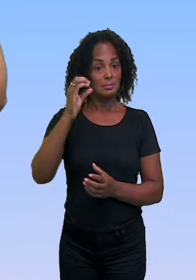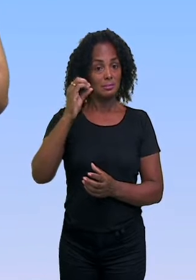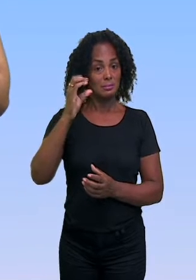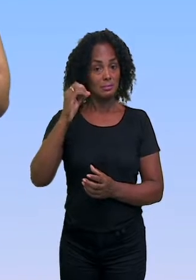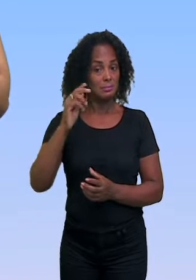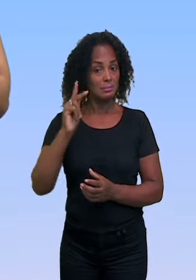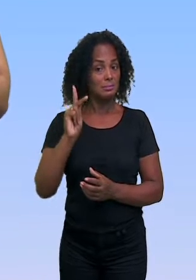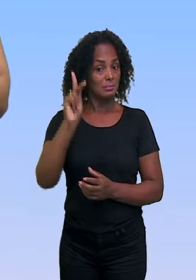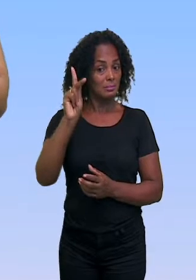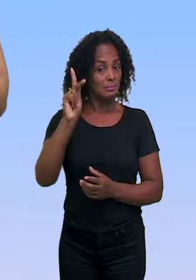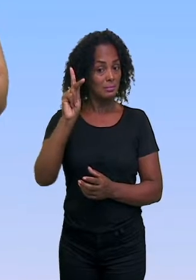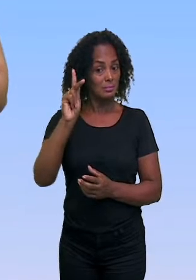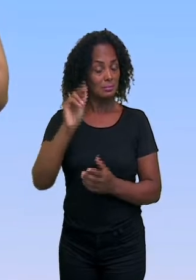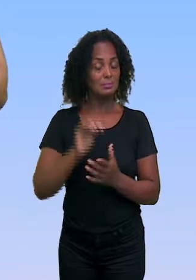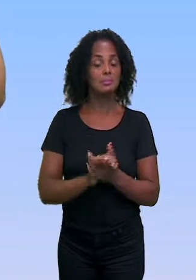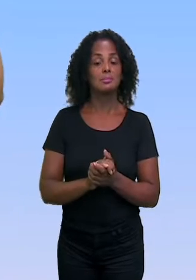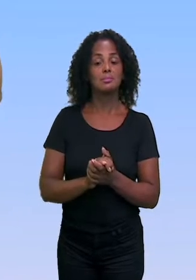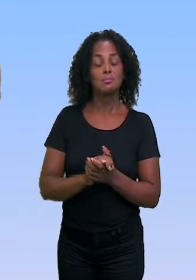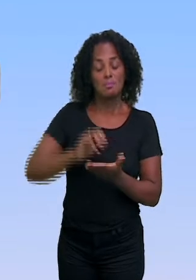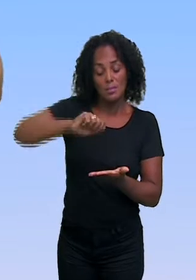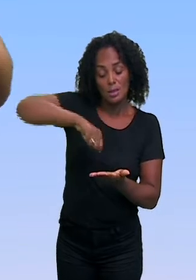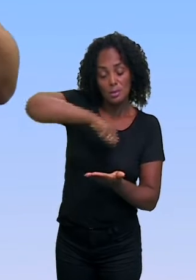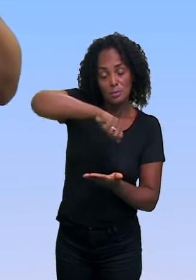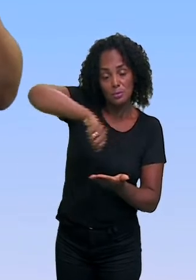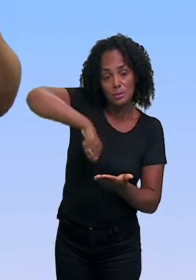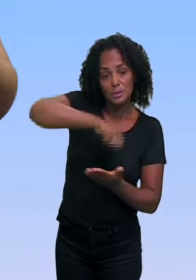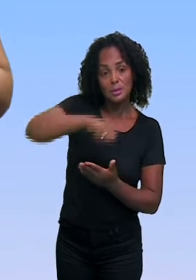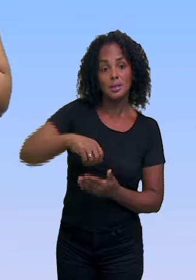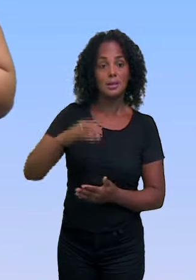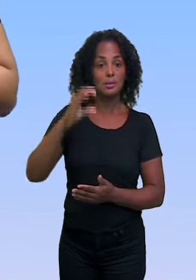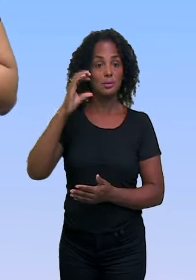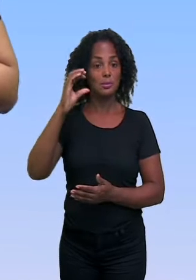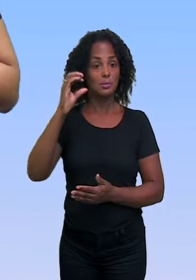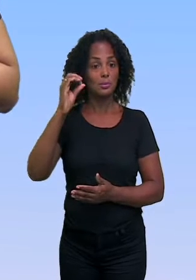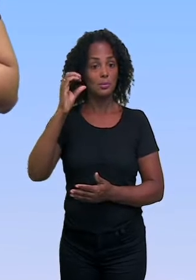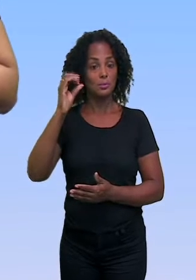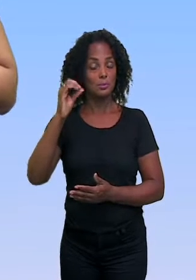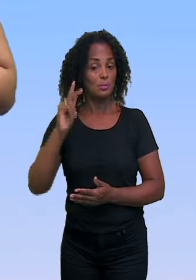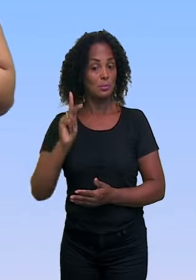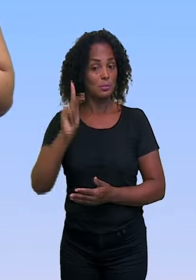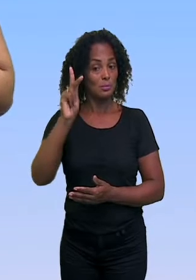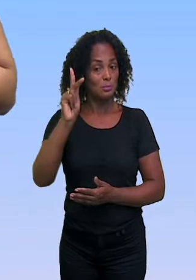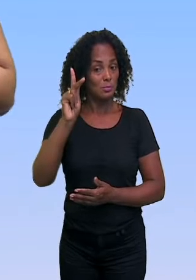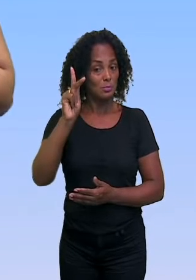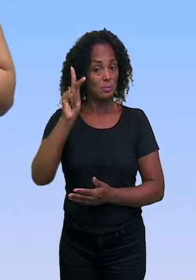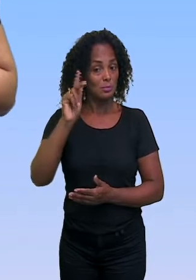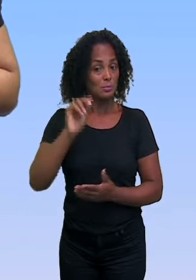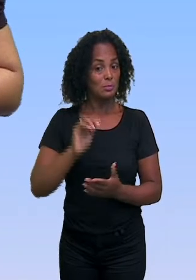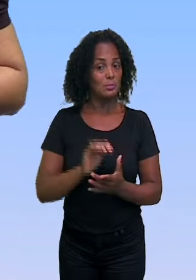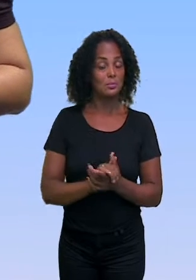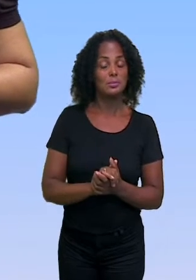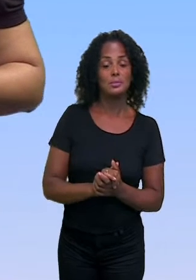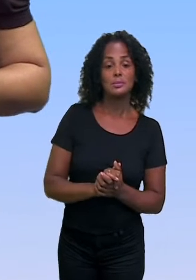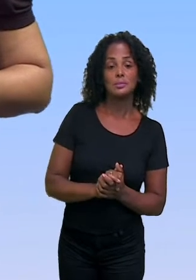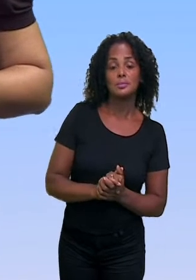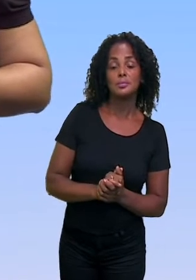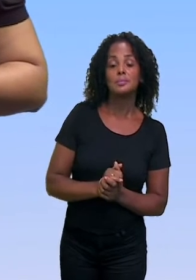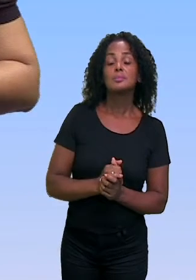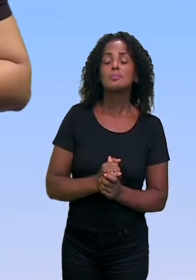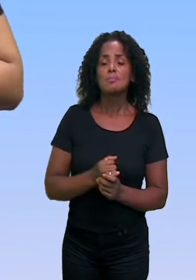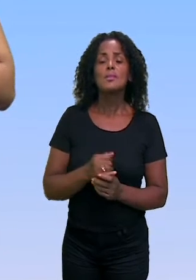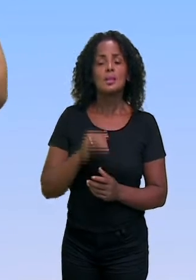então cozinheiro Cup ai como é que eu falo oh é